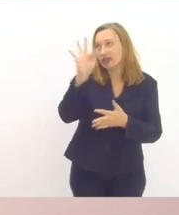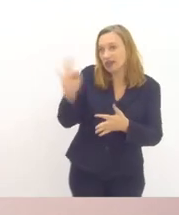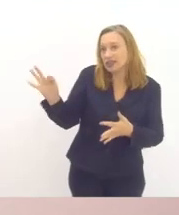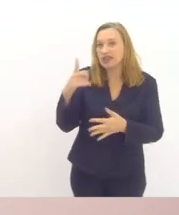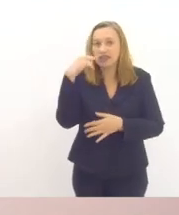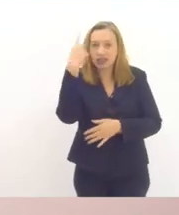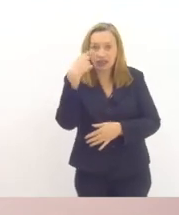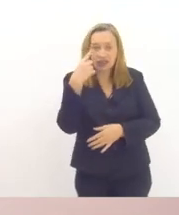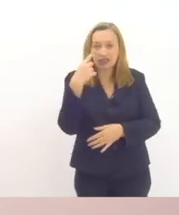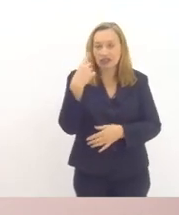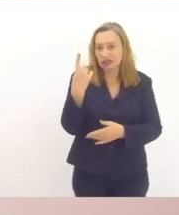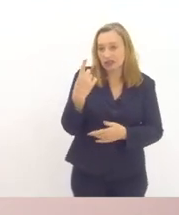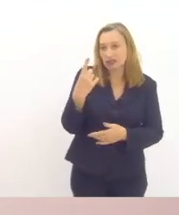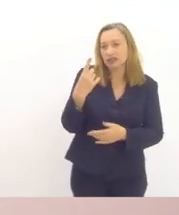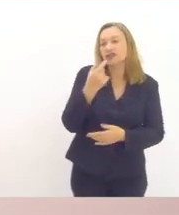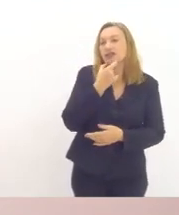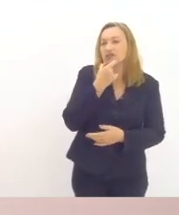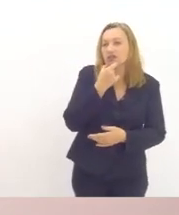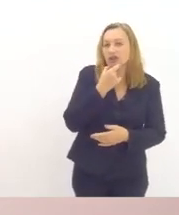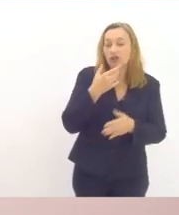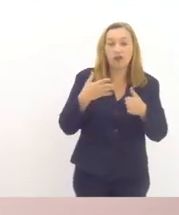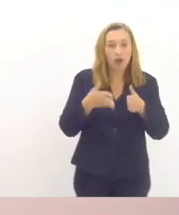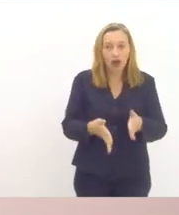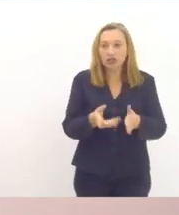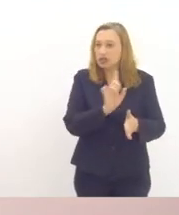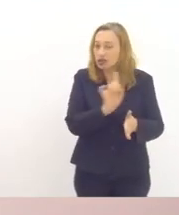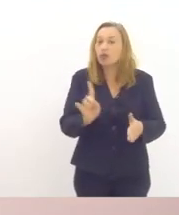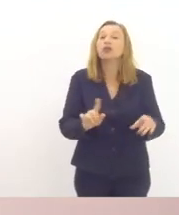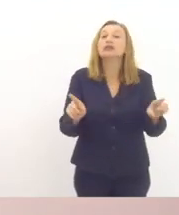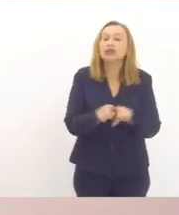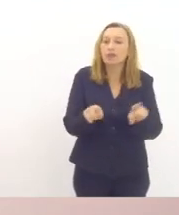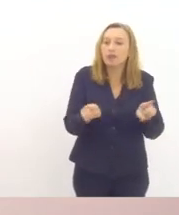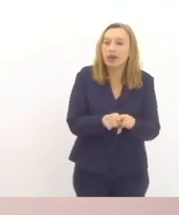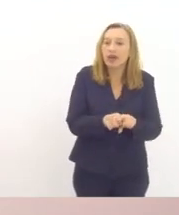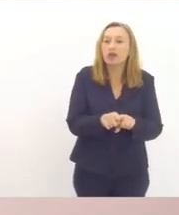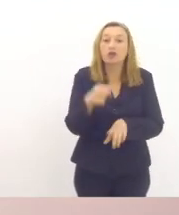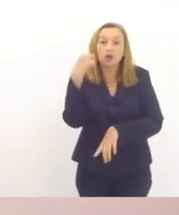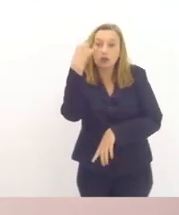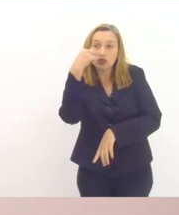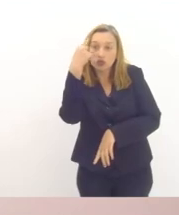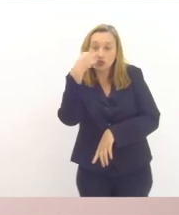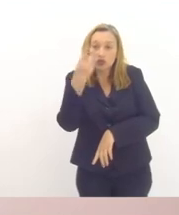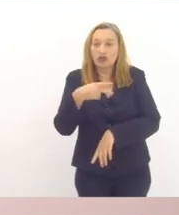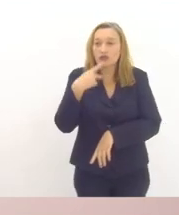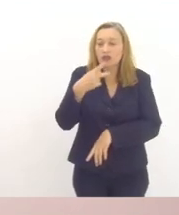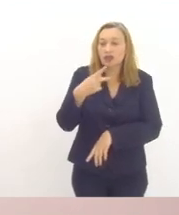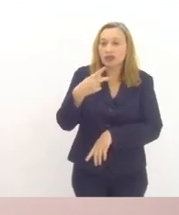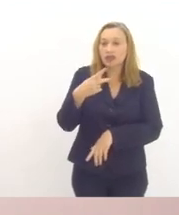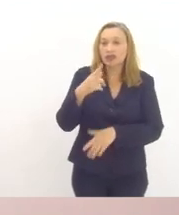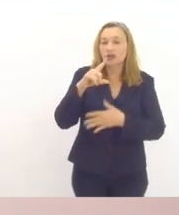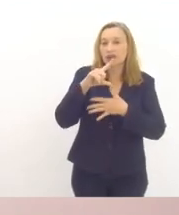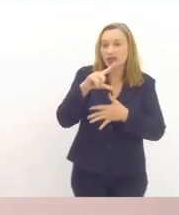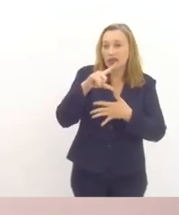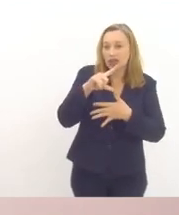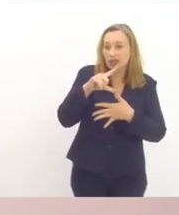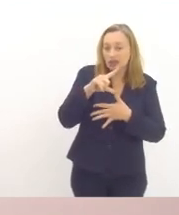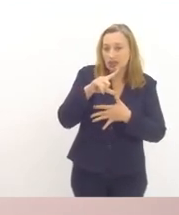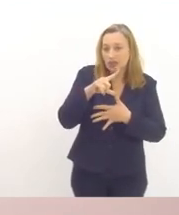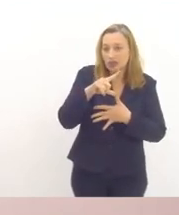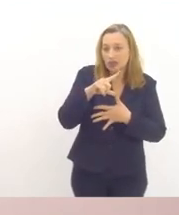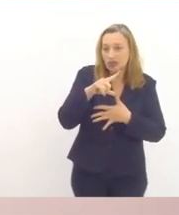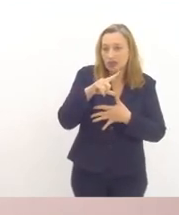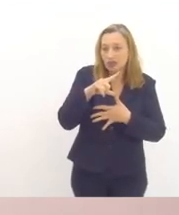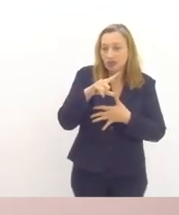inglês, espanhol, eurocentradas, elas são também o espanhol falado na América Latina pelos